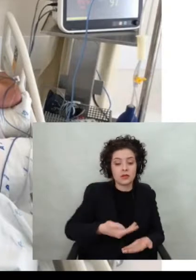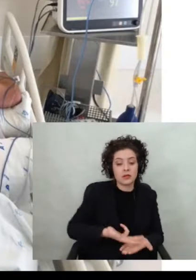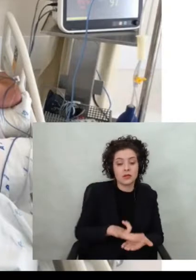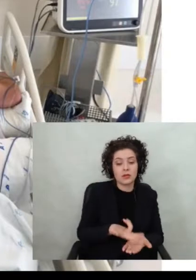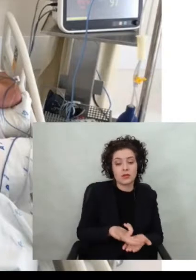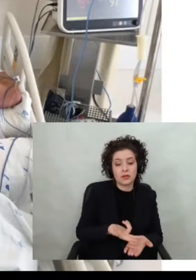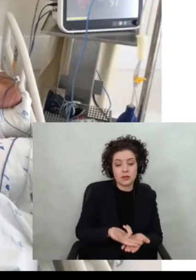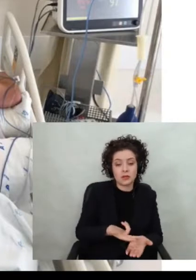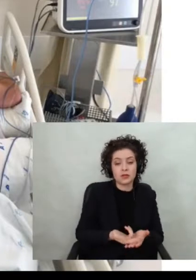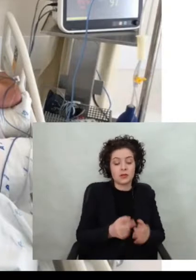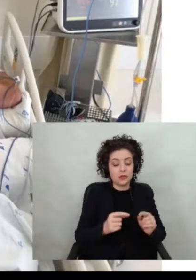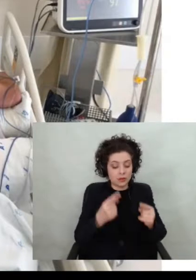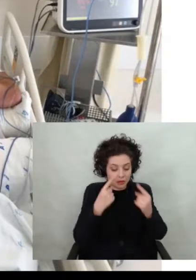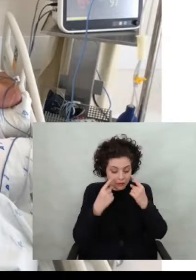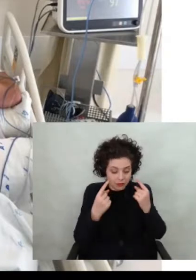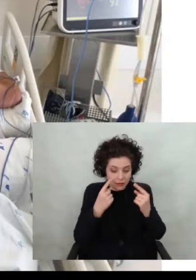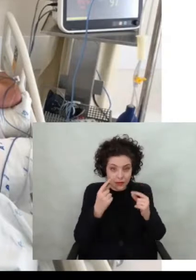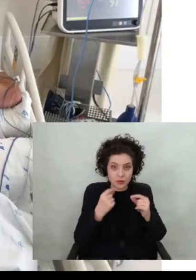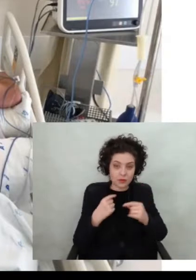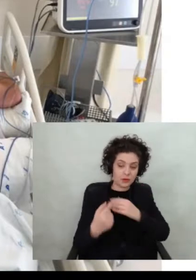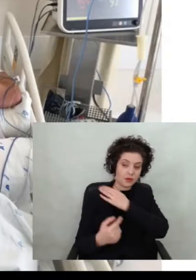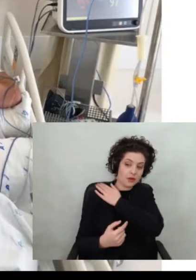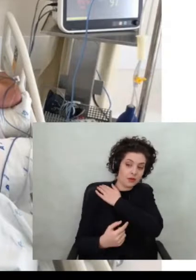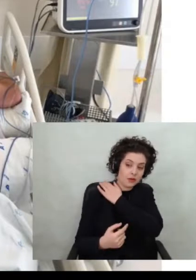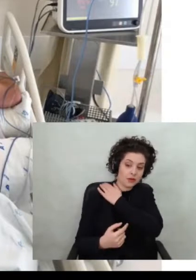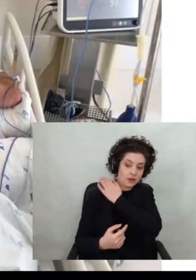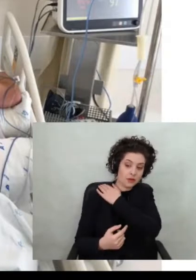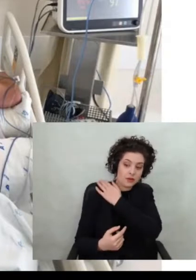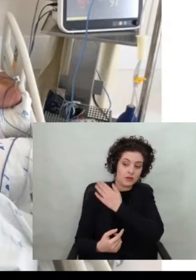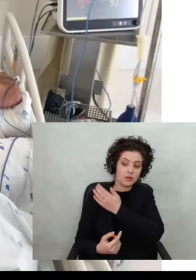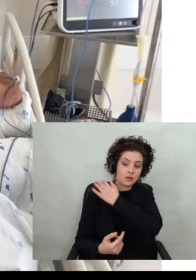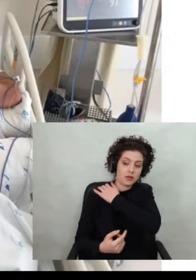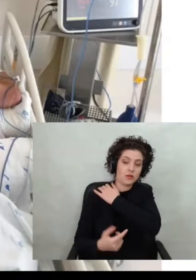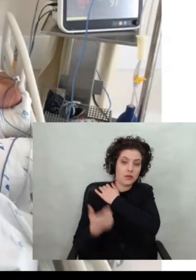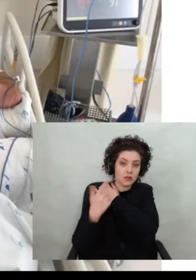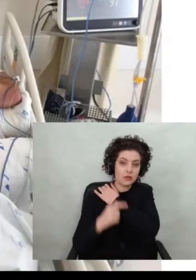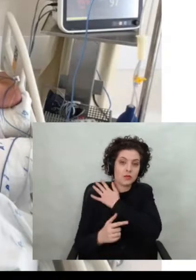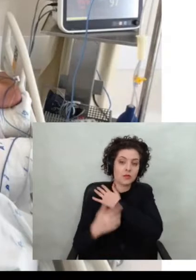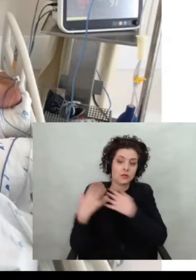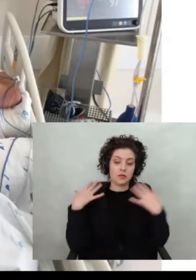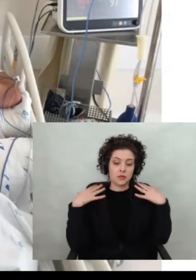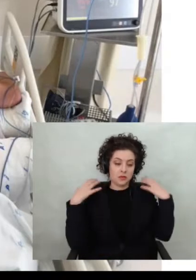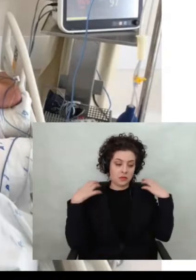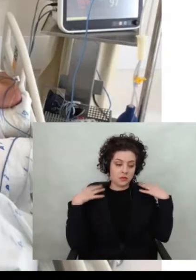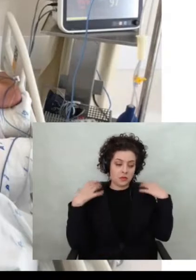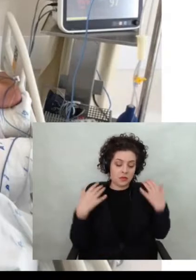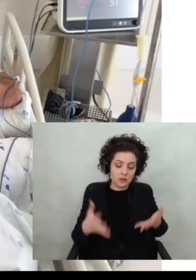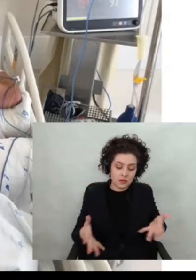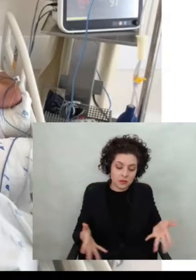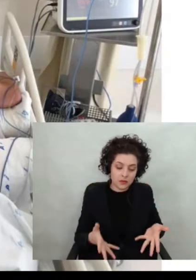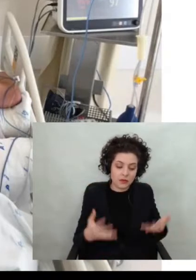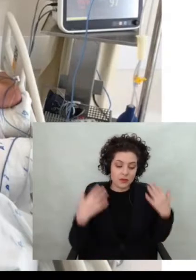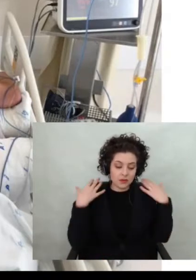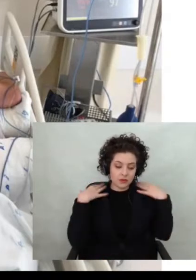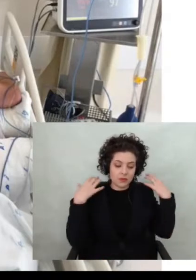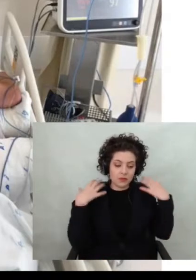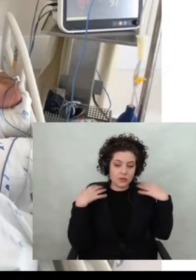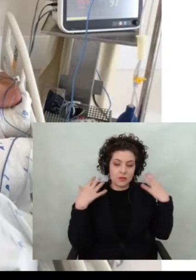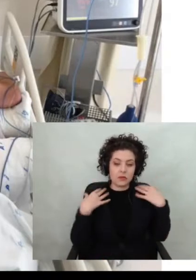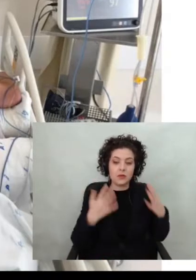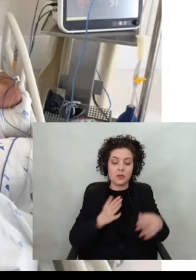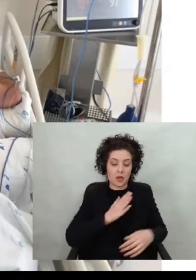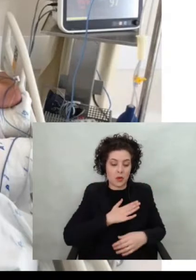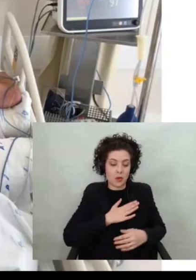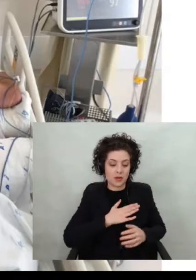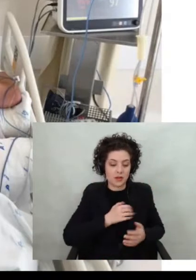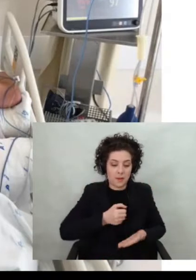região posterior do pulmão e reacoplar ventilação com perfusão, também tirando o peso do coração de cima do pulmão, ou